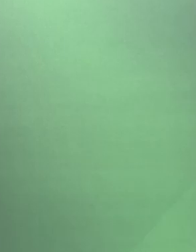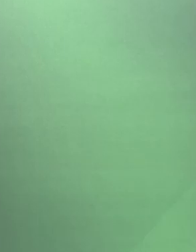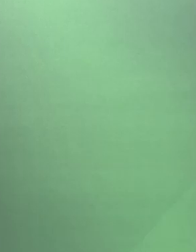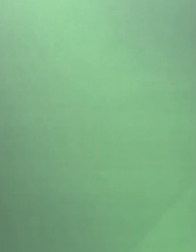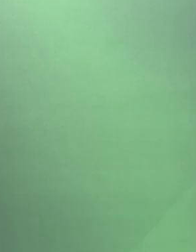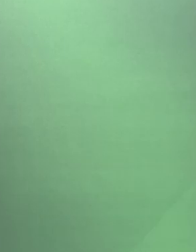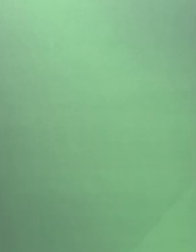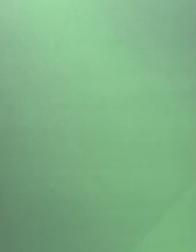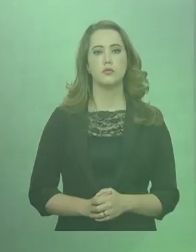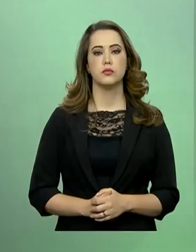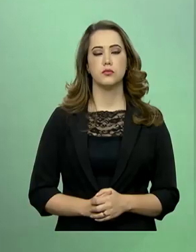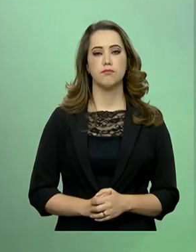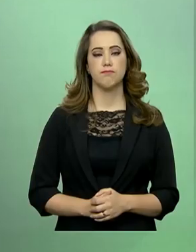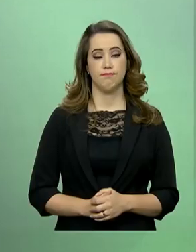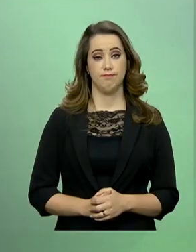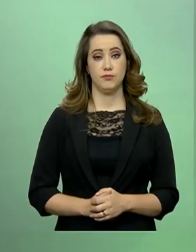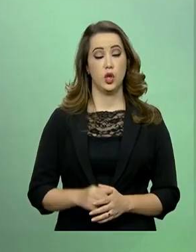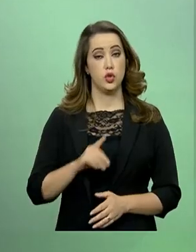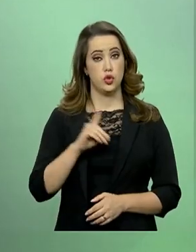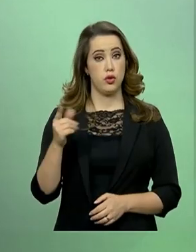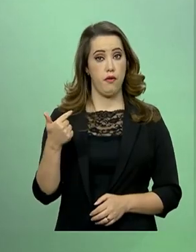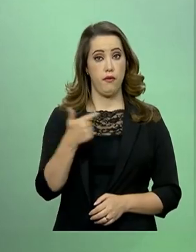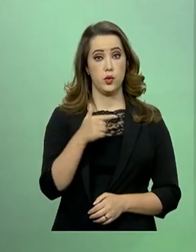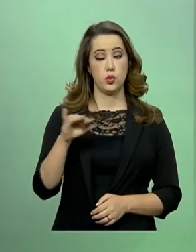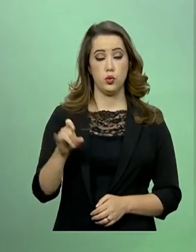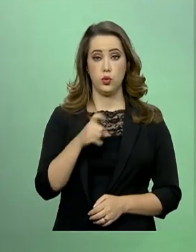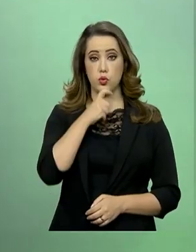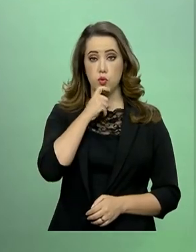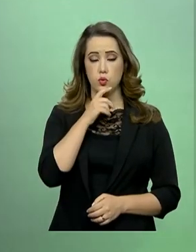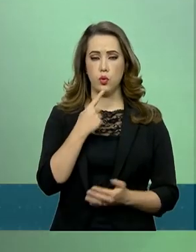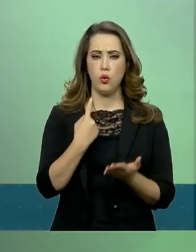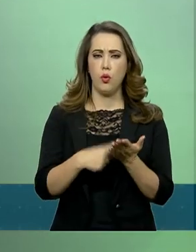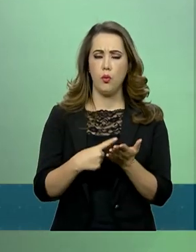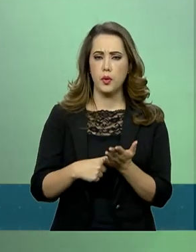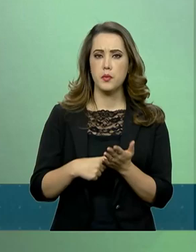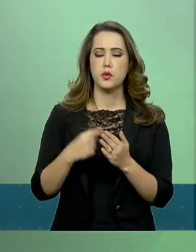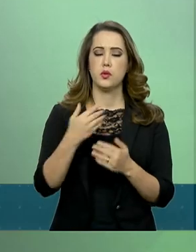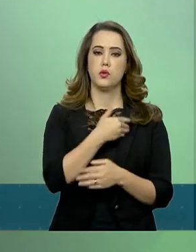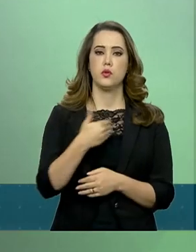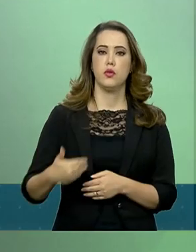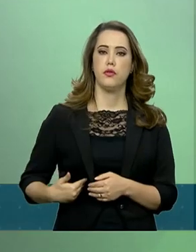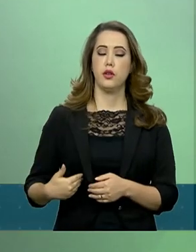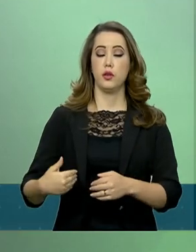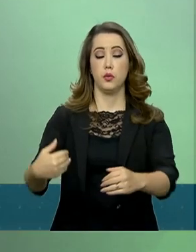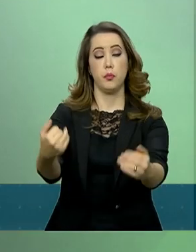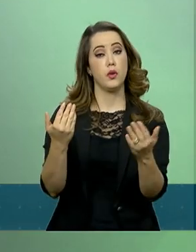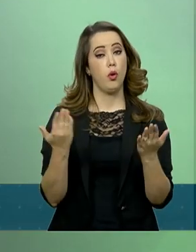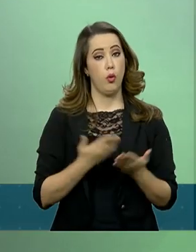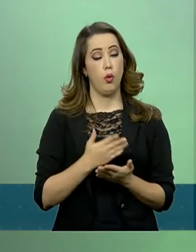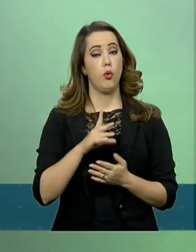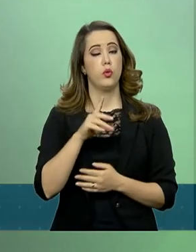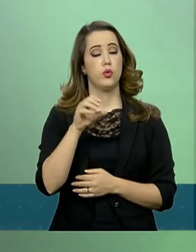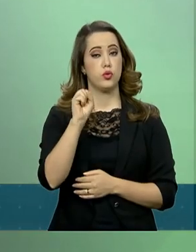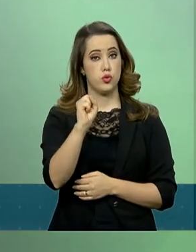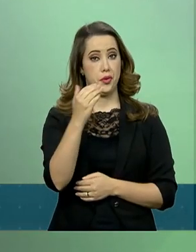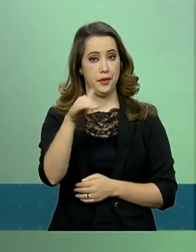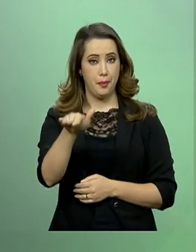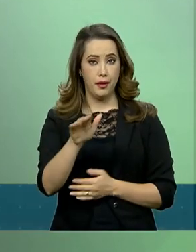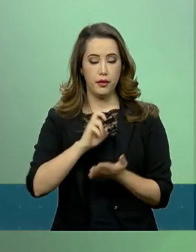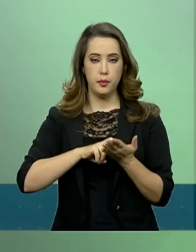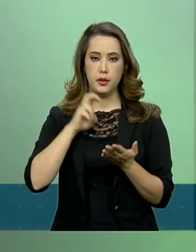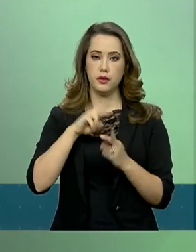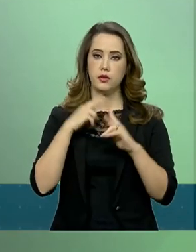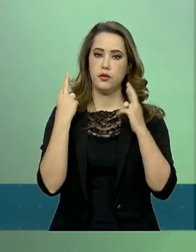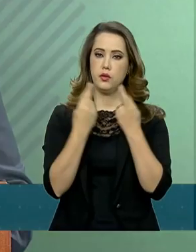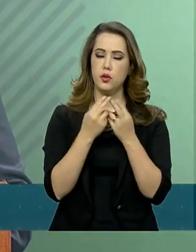22 de julho assuntos do governo a agenda às 8 30 reunião com os